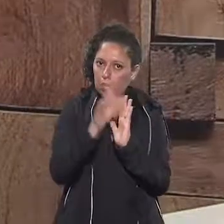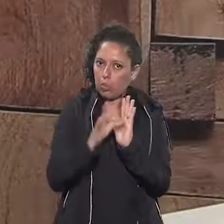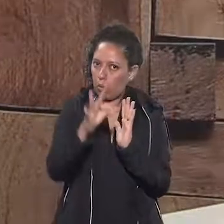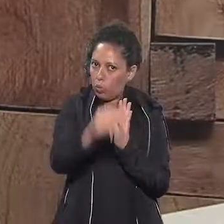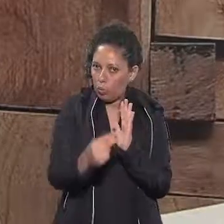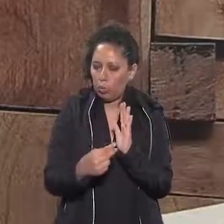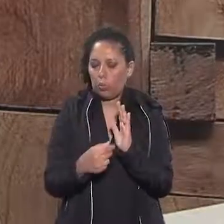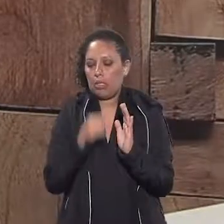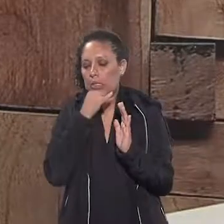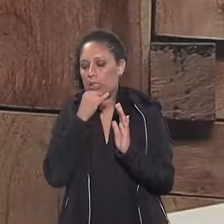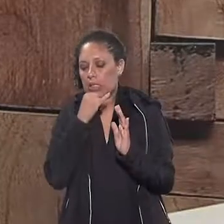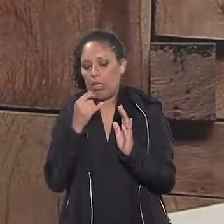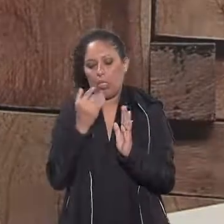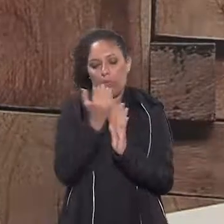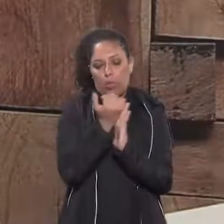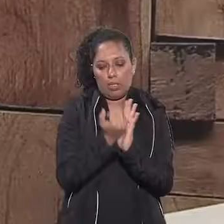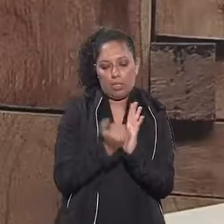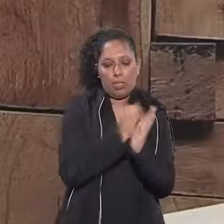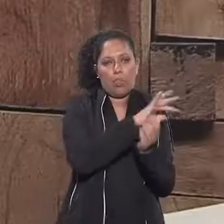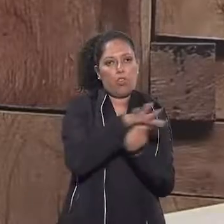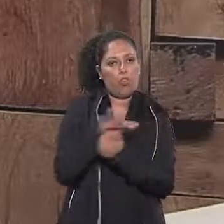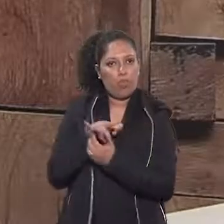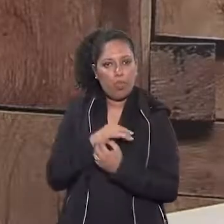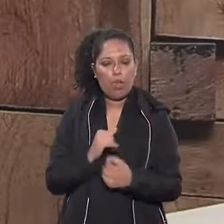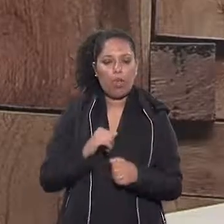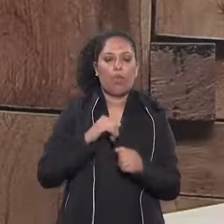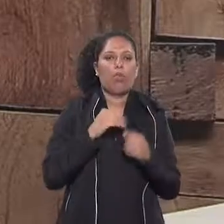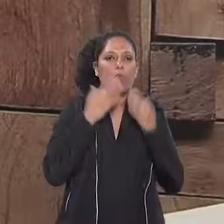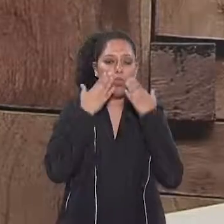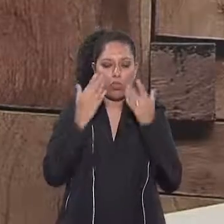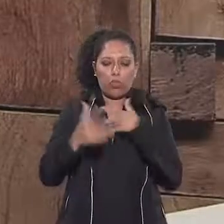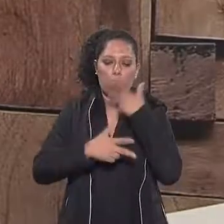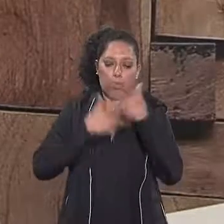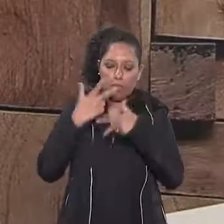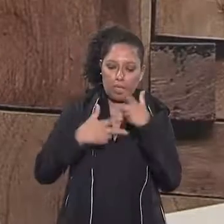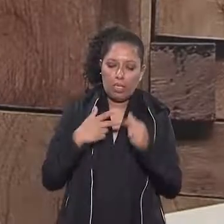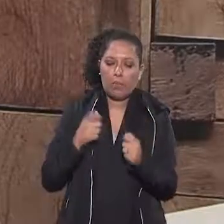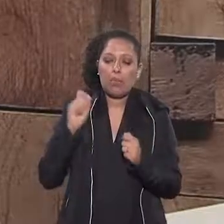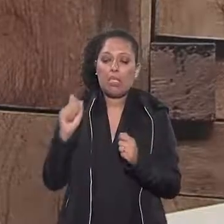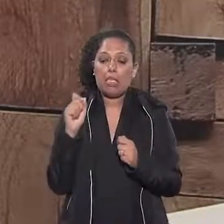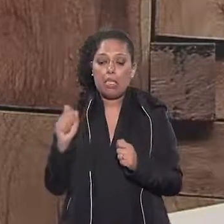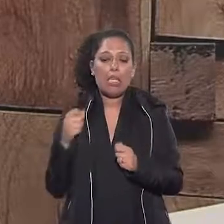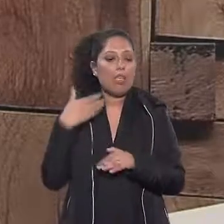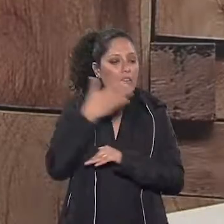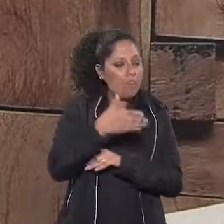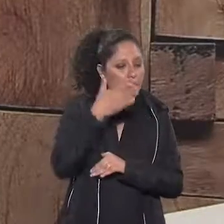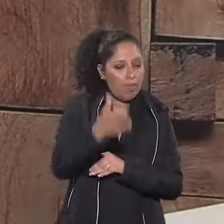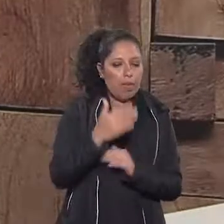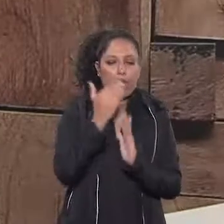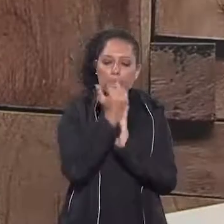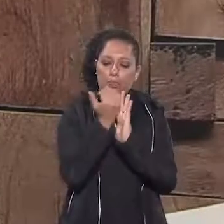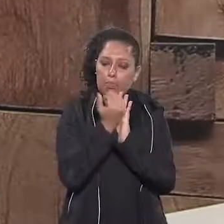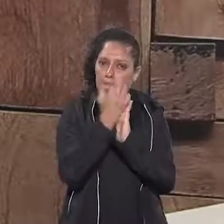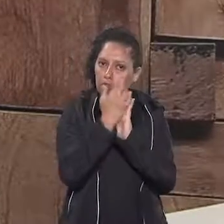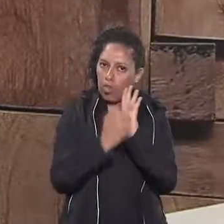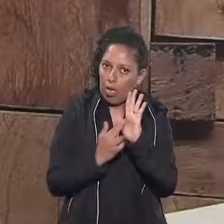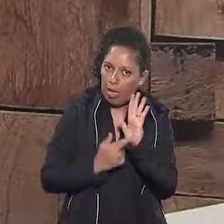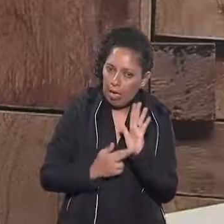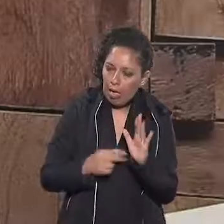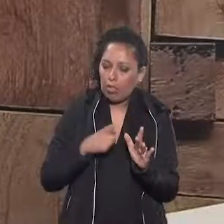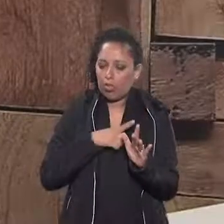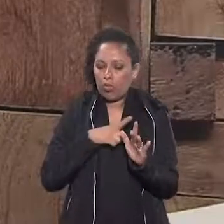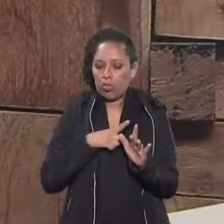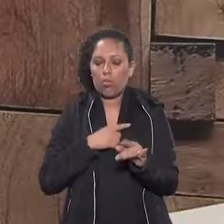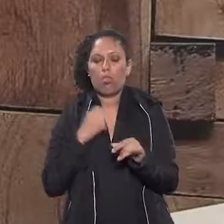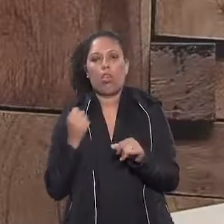comunidade. Então, a maneira como a gente organiza as feiras, determina quem participa de cada uma, das regras internas, a